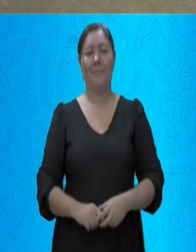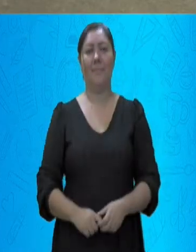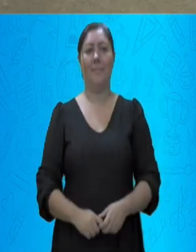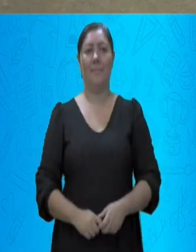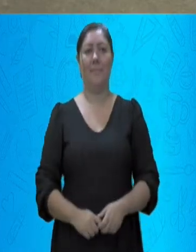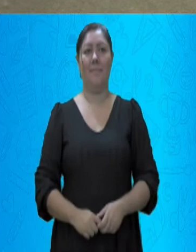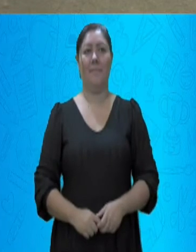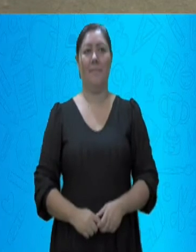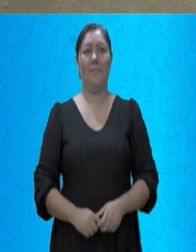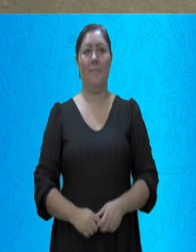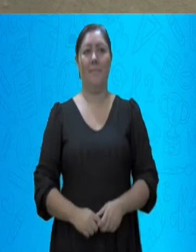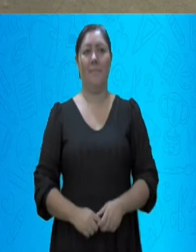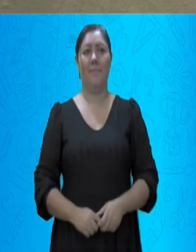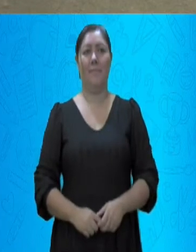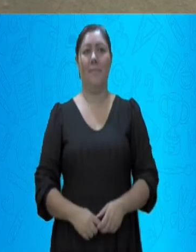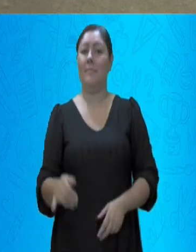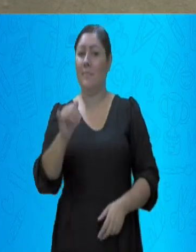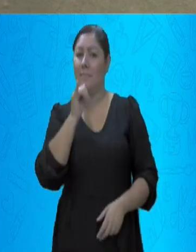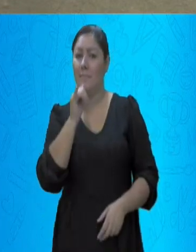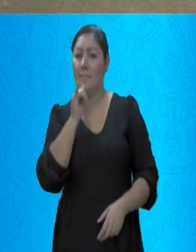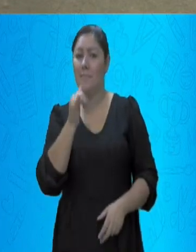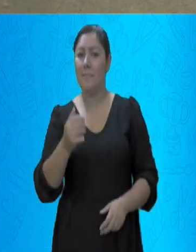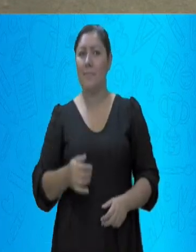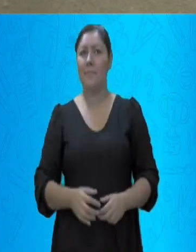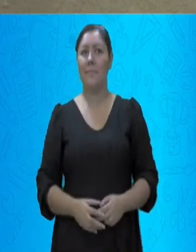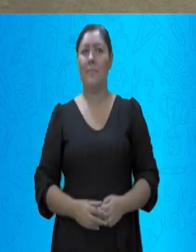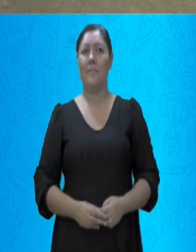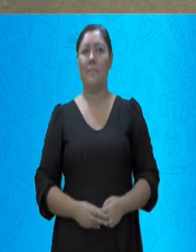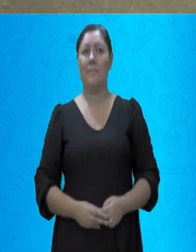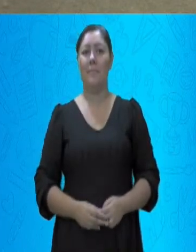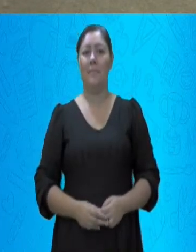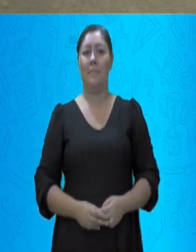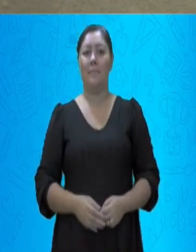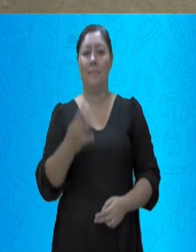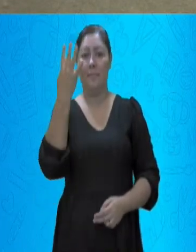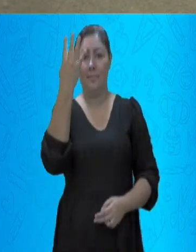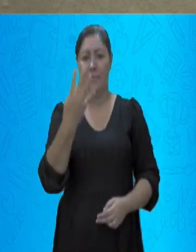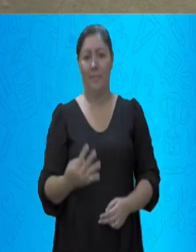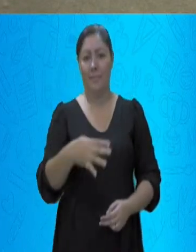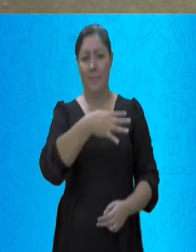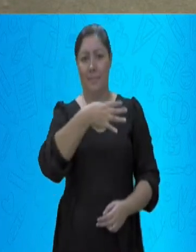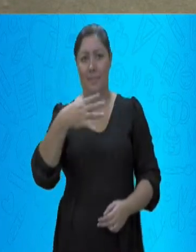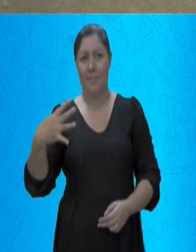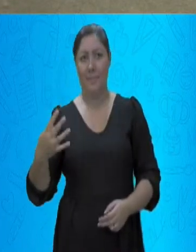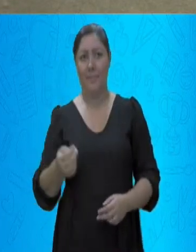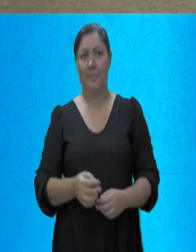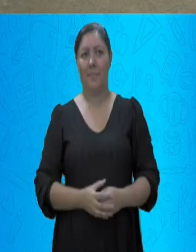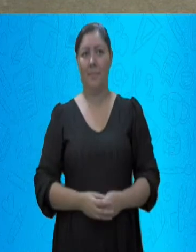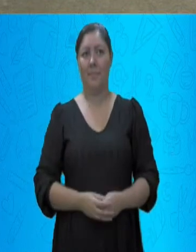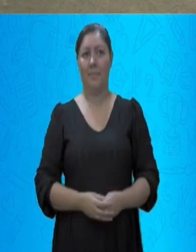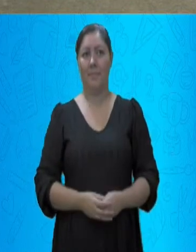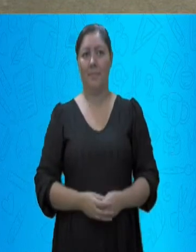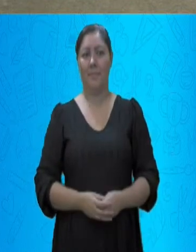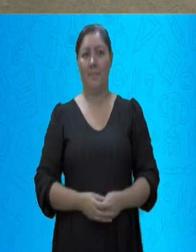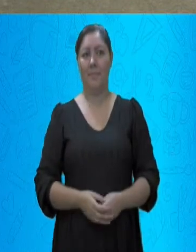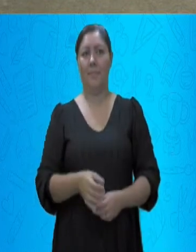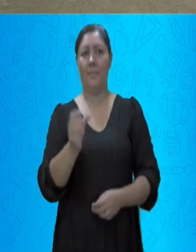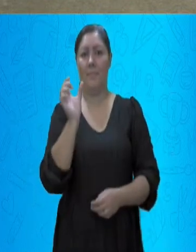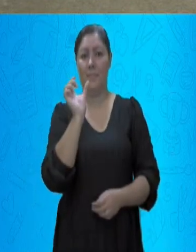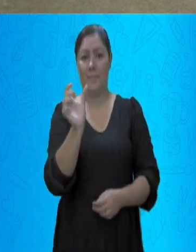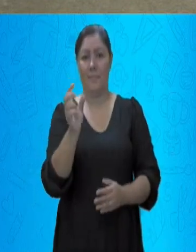gente aprender. Vamos observar então. Nós temos antônimos, palavras